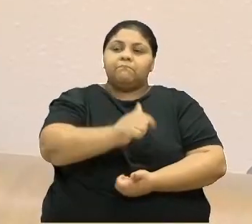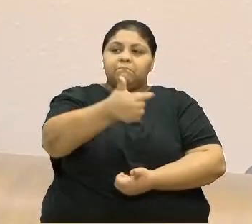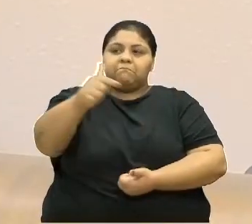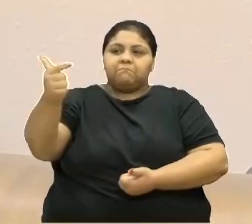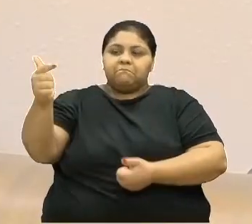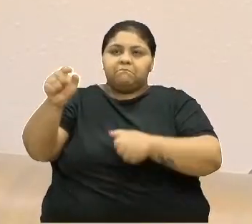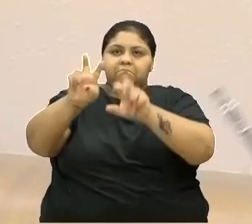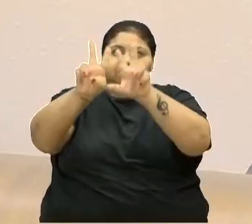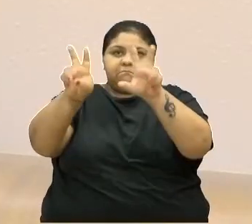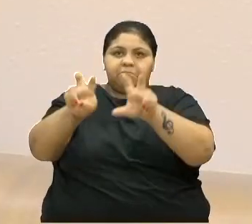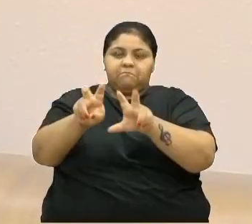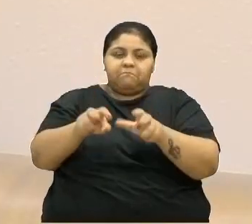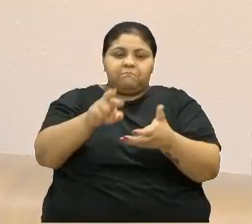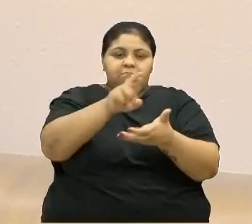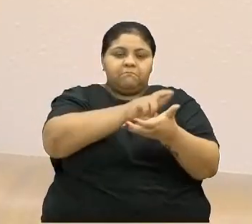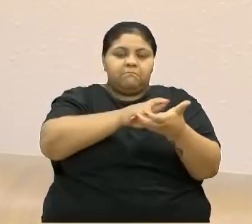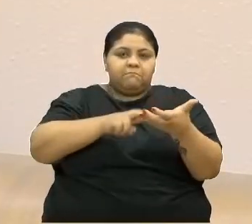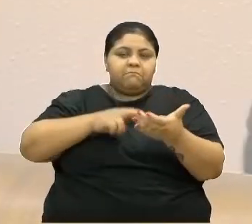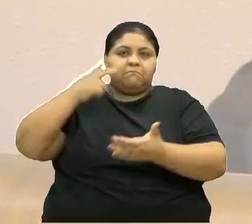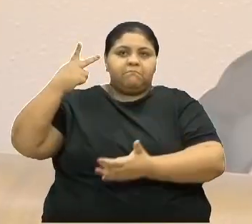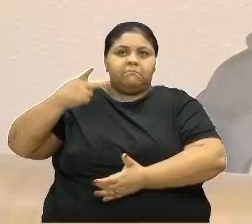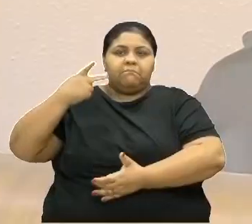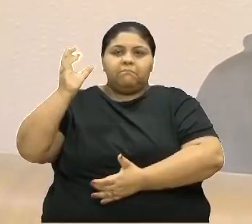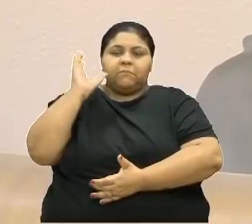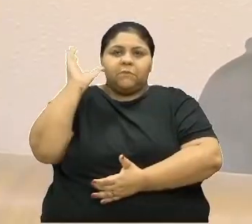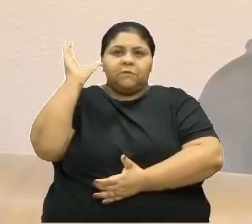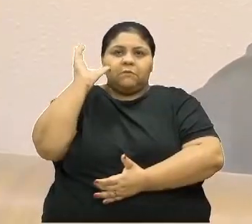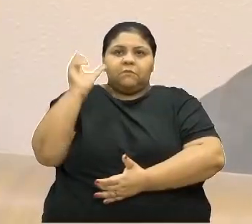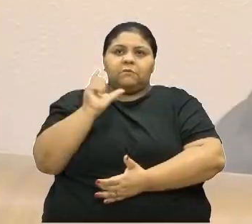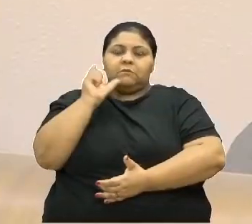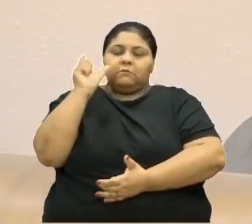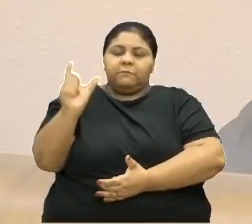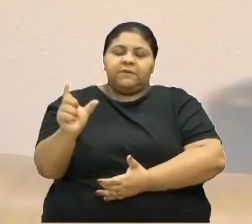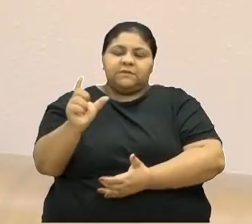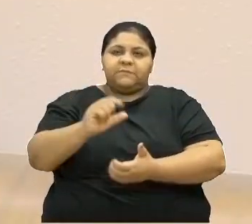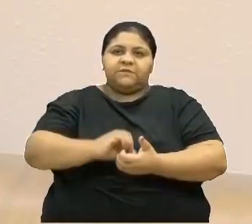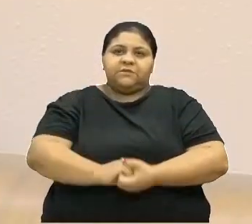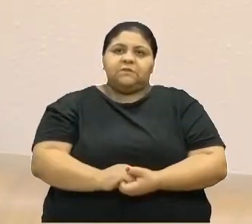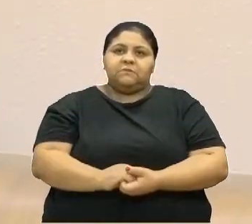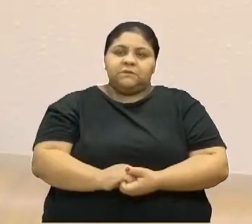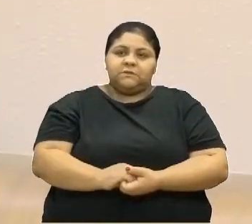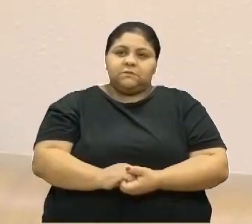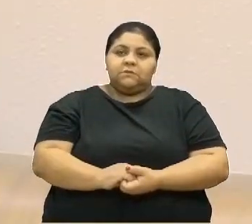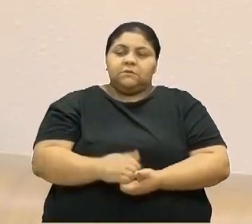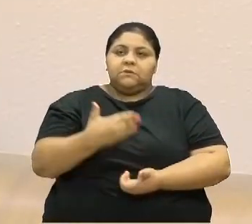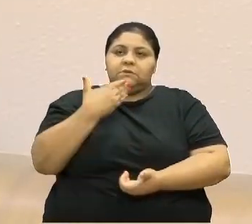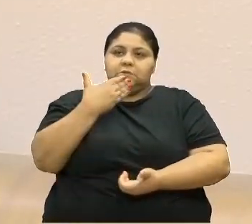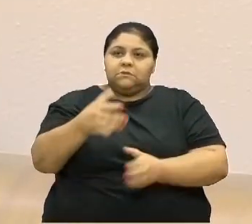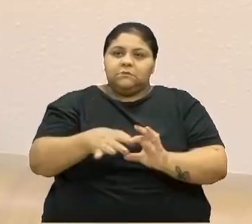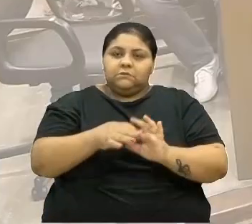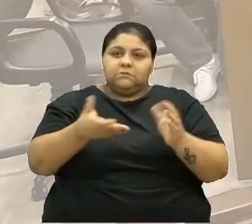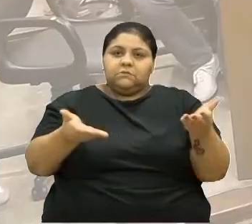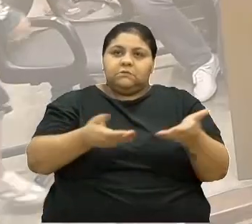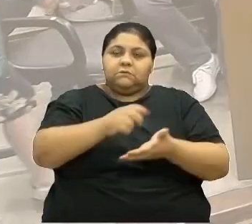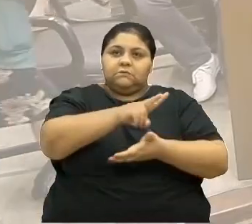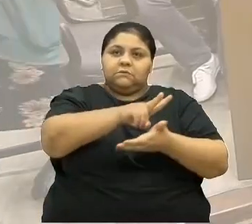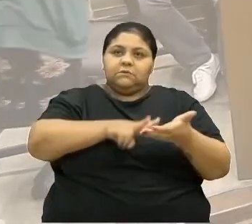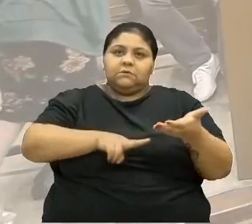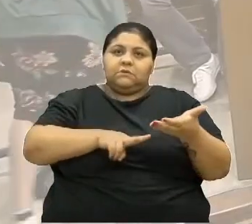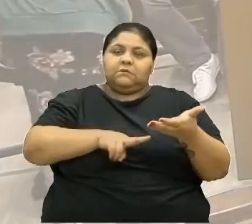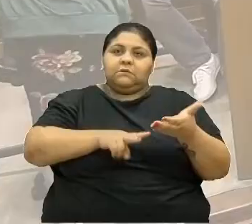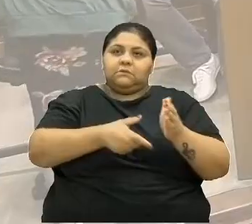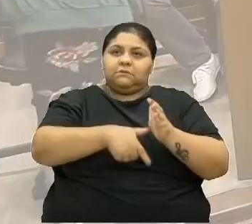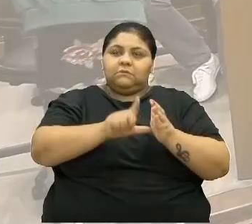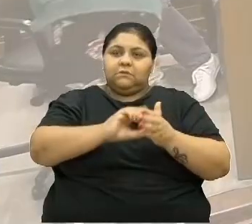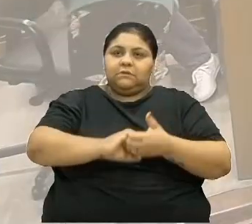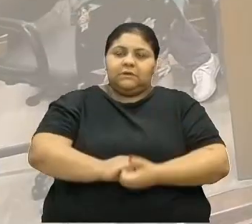outras providências. Relator, vereador Cadori, com a palavra o relator. Peço dispensa da leitura por ter sido